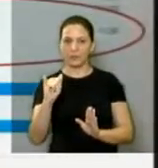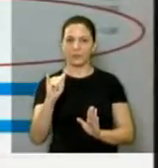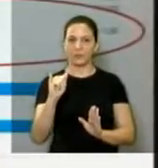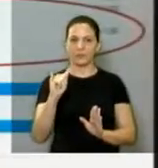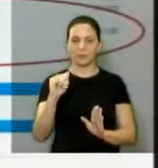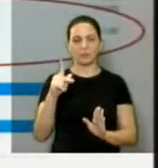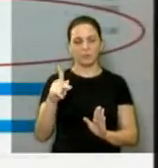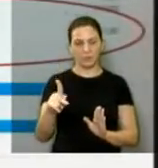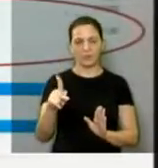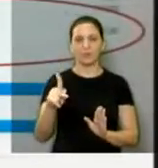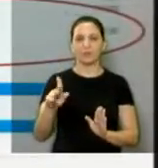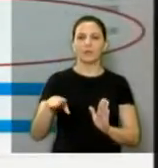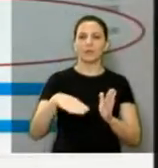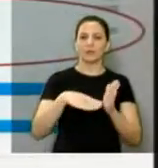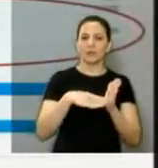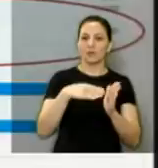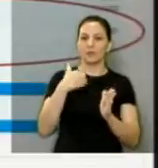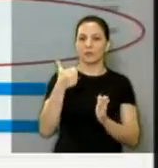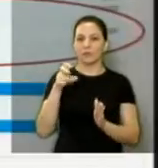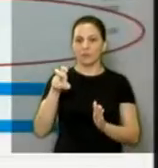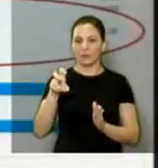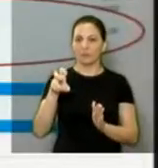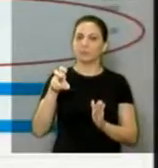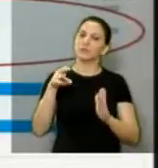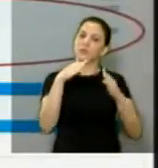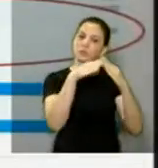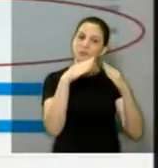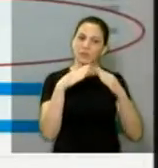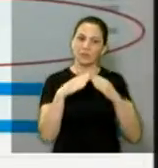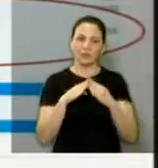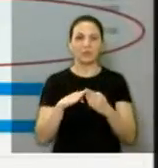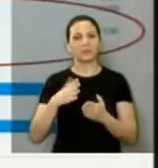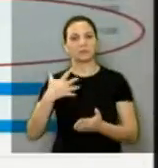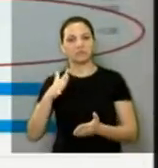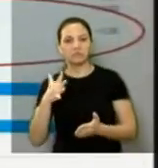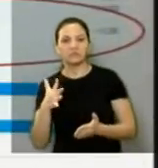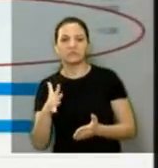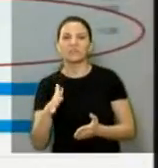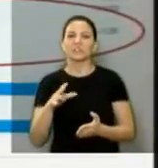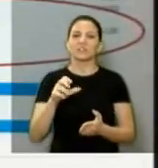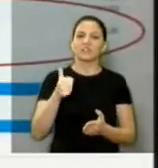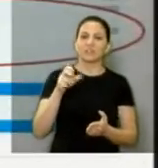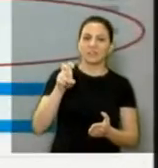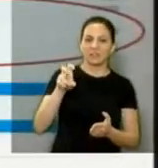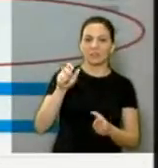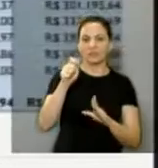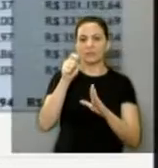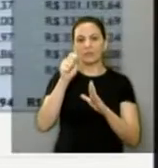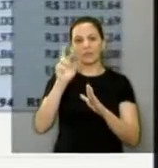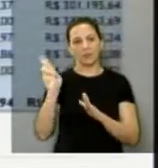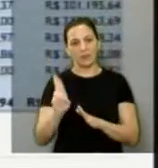11,26. Ela vai até R$ 15,00 para residenciais. Depende do valor que você paga, até R$ 15,00. Pode seguir.